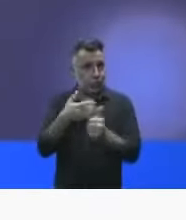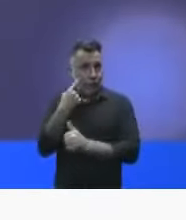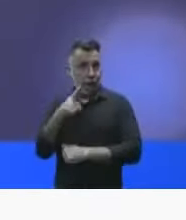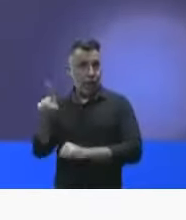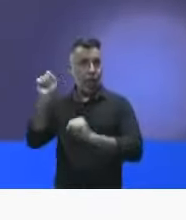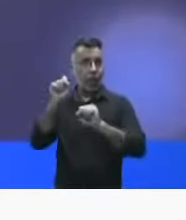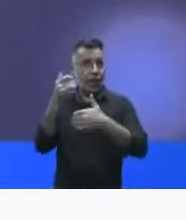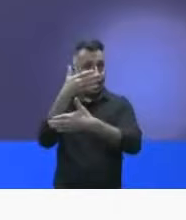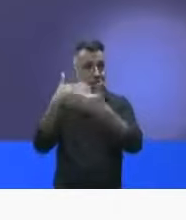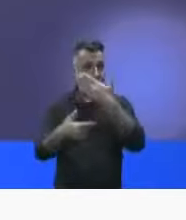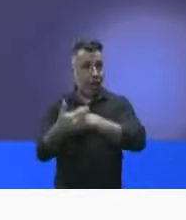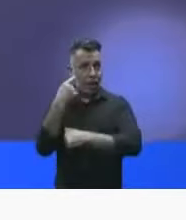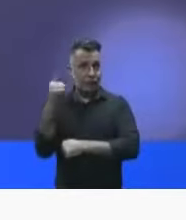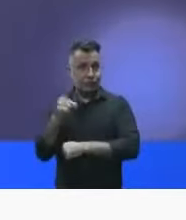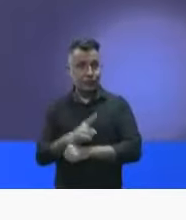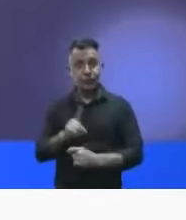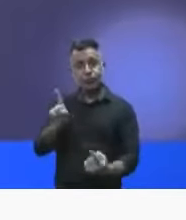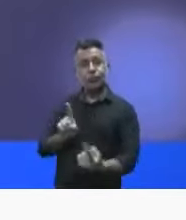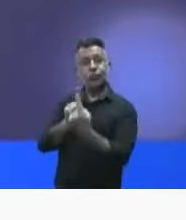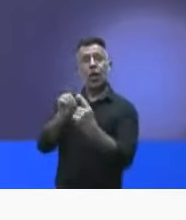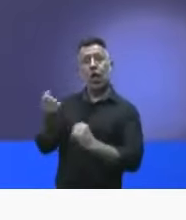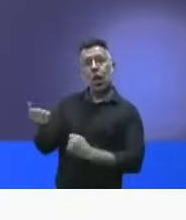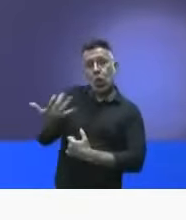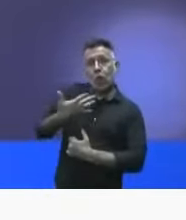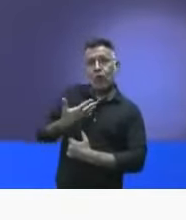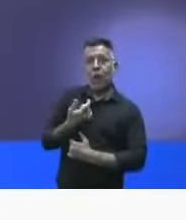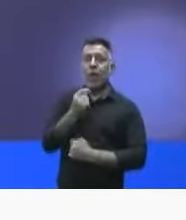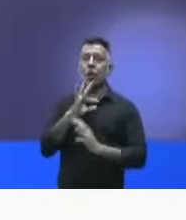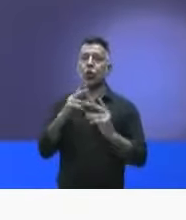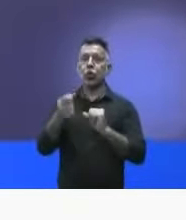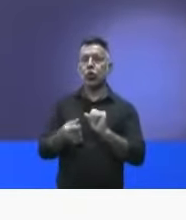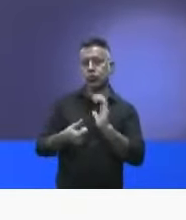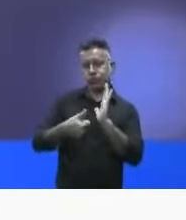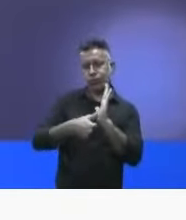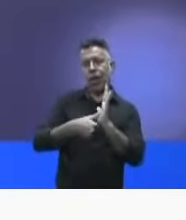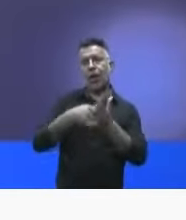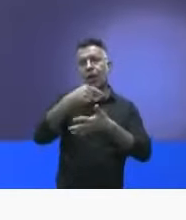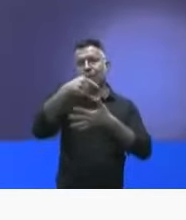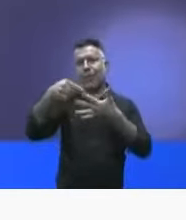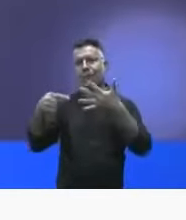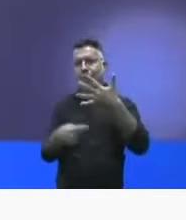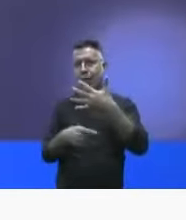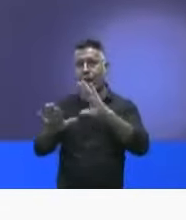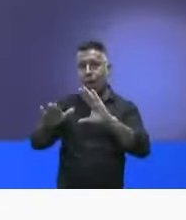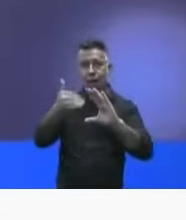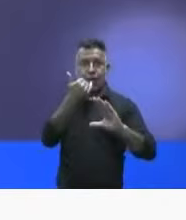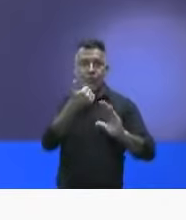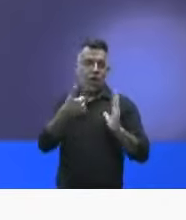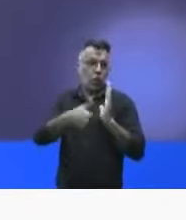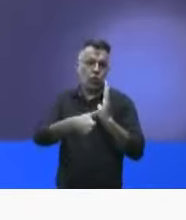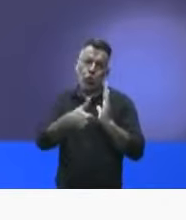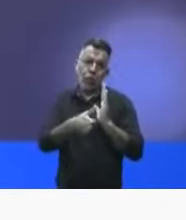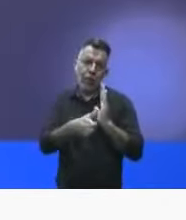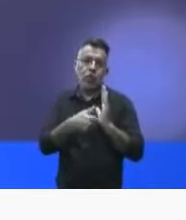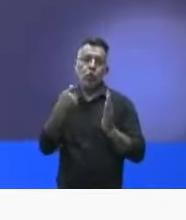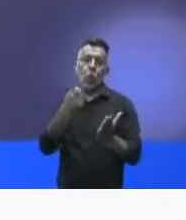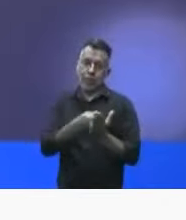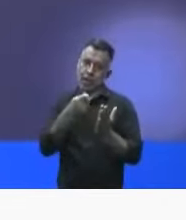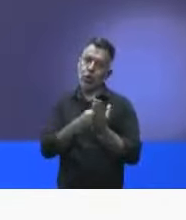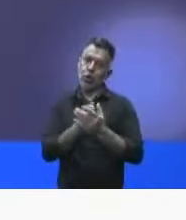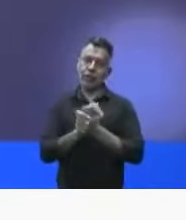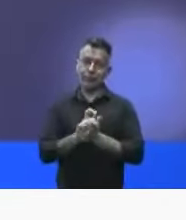tela. O cliente nos informa alguns dados cadastrais essenciais e envia alguns documentos